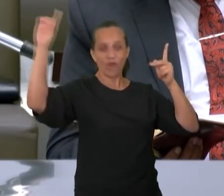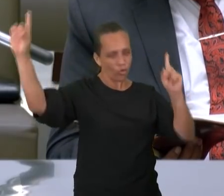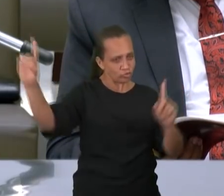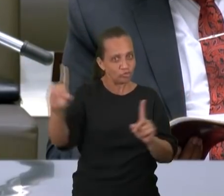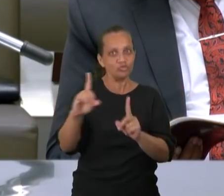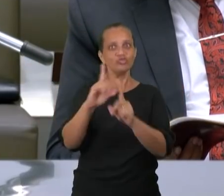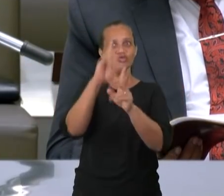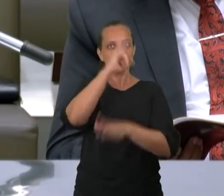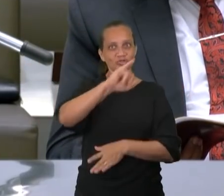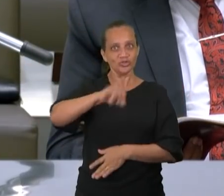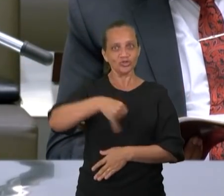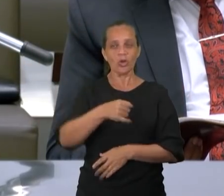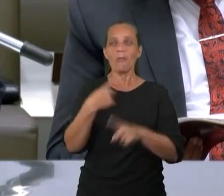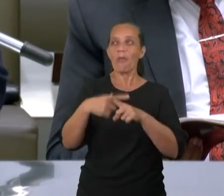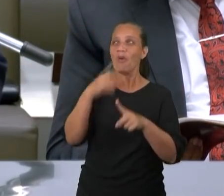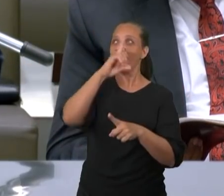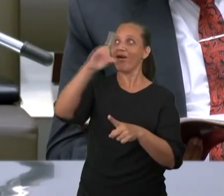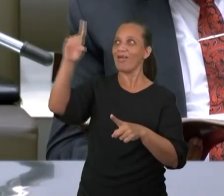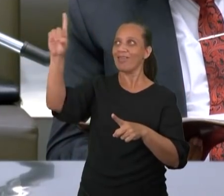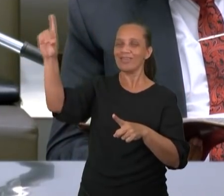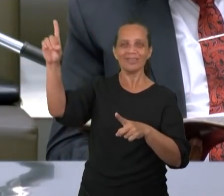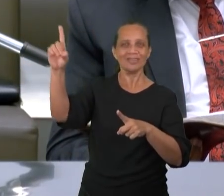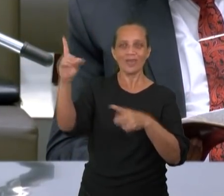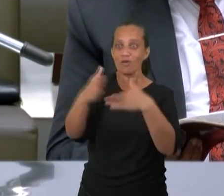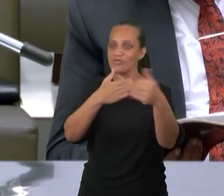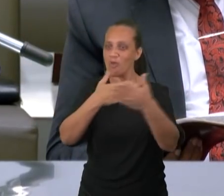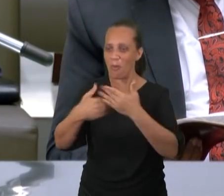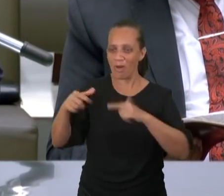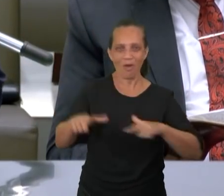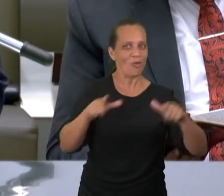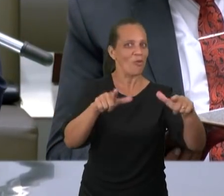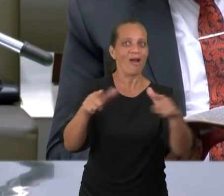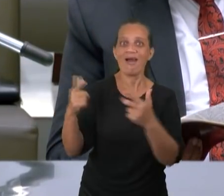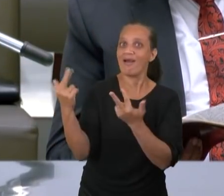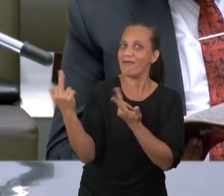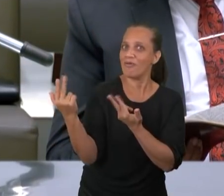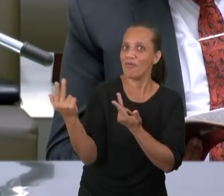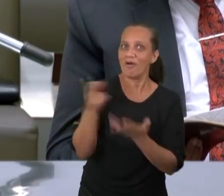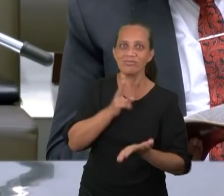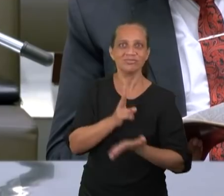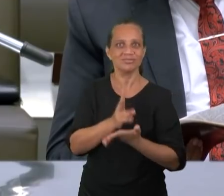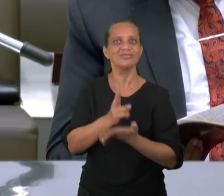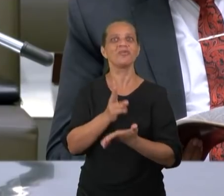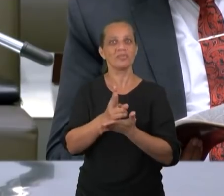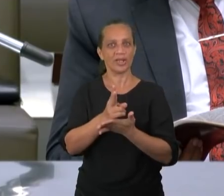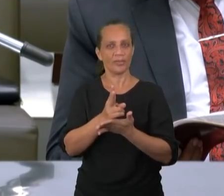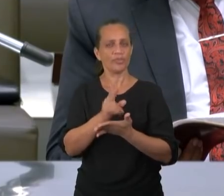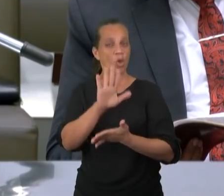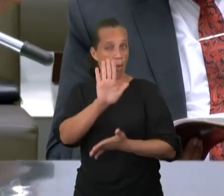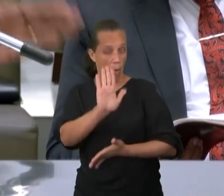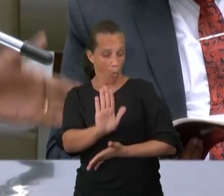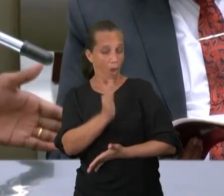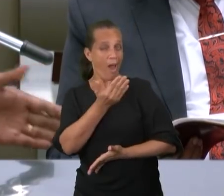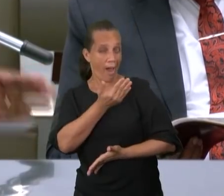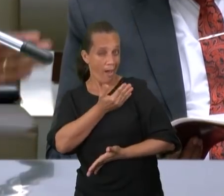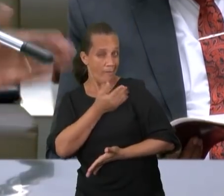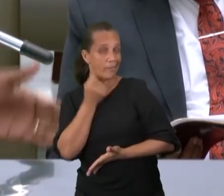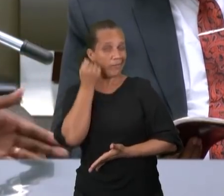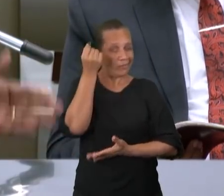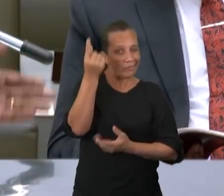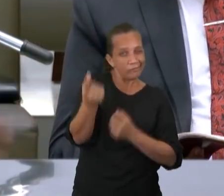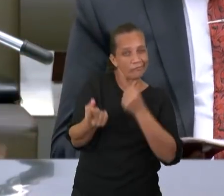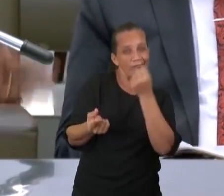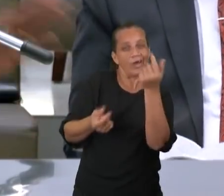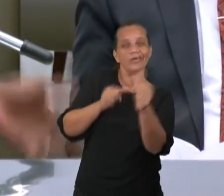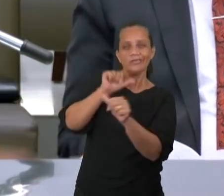Porque o Deus do trono é o Deus da casa de Potifar, é o mesmo, irmãos. Os amigos às vezes mudam, né? Há amigos que é da casa de Potifar, da